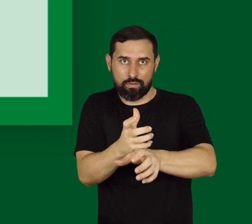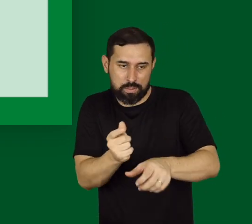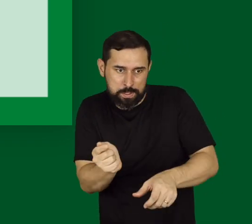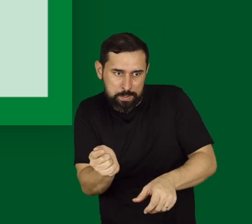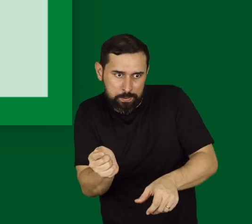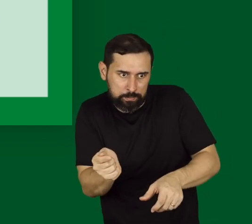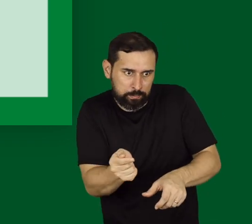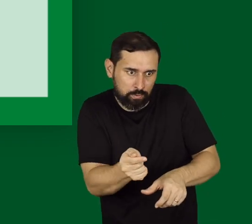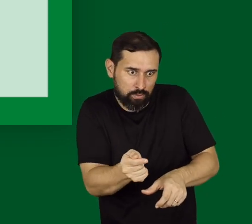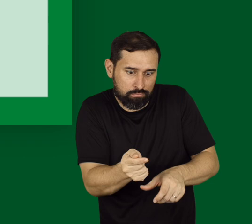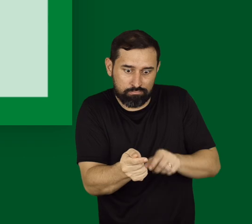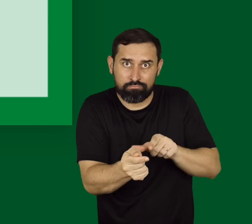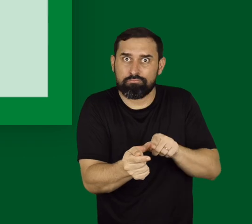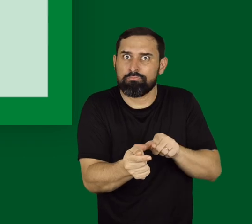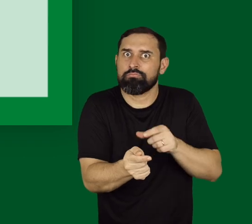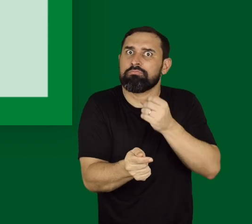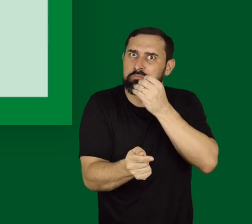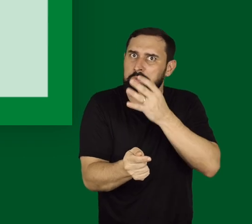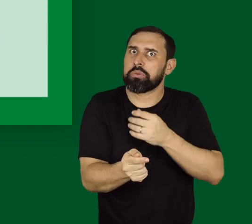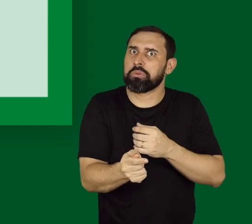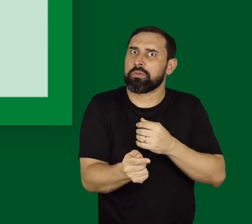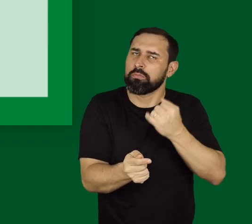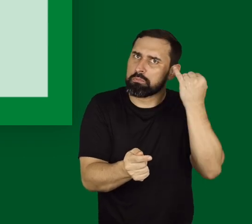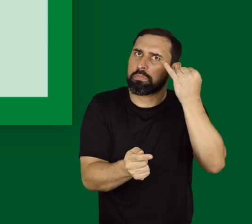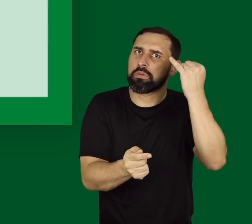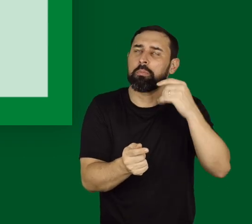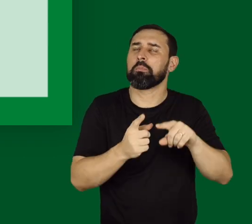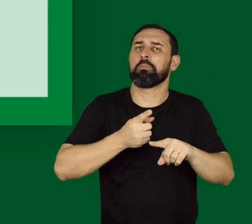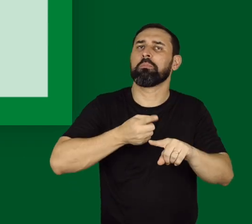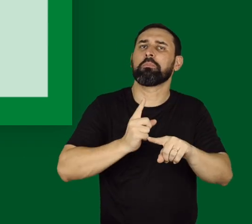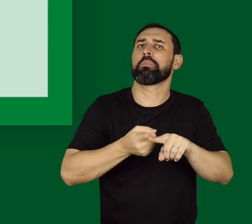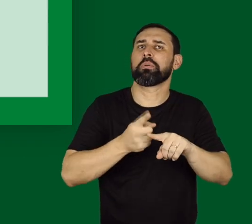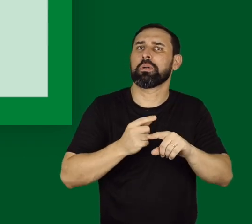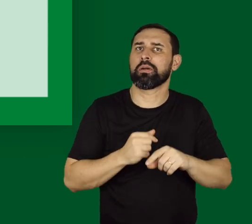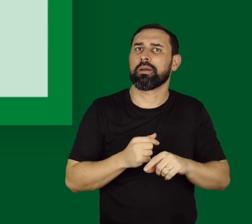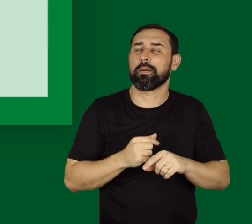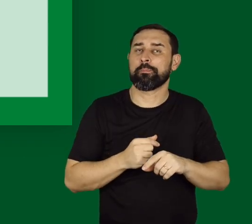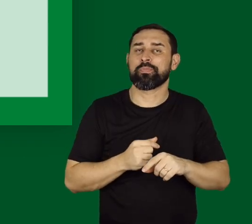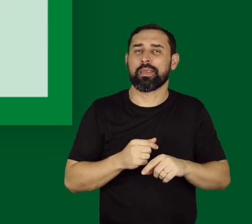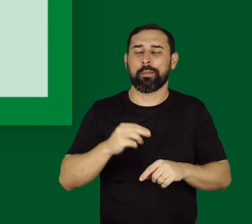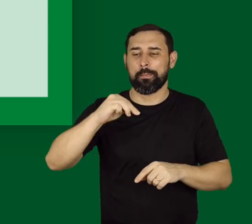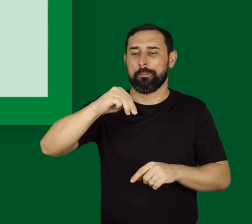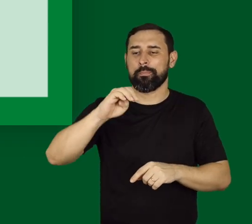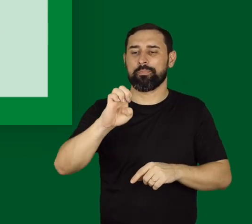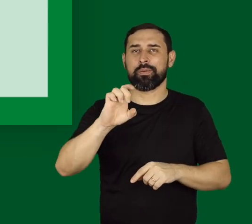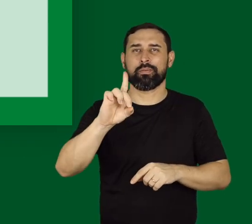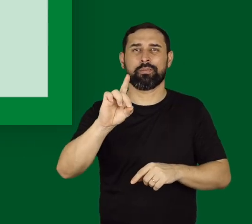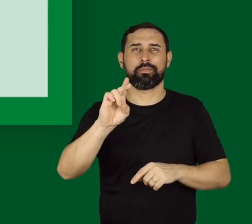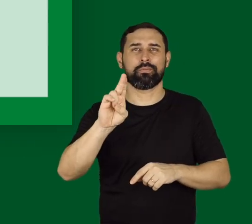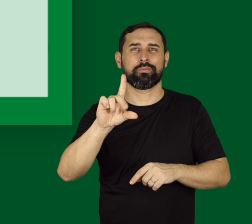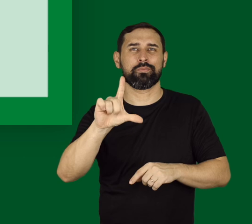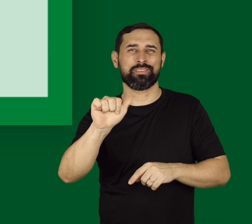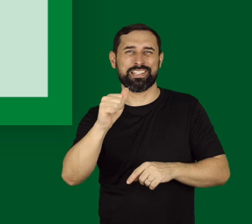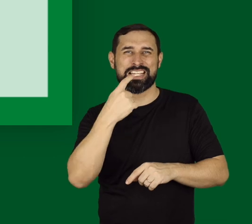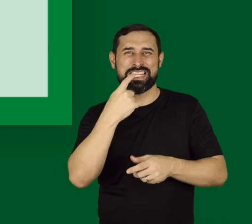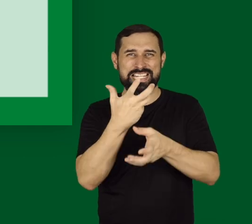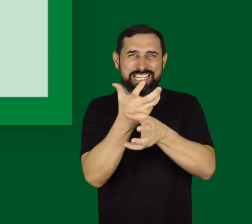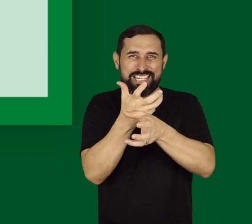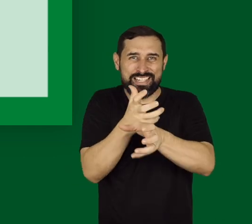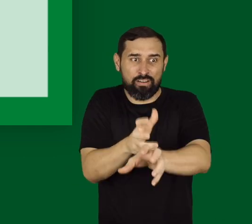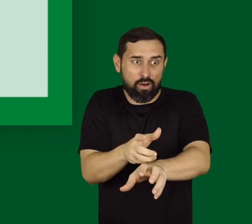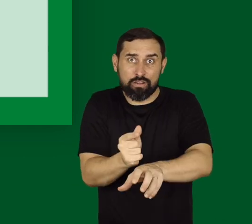acesso intraósseo ele é super importante, porque você vai tentar conseguir um